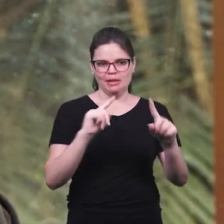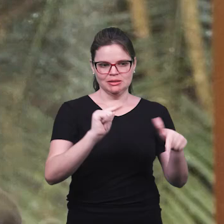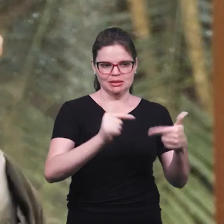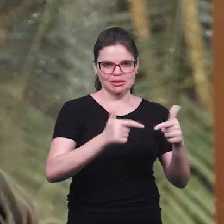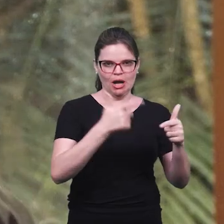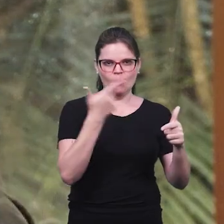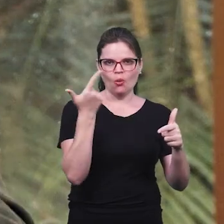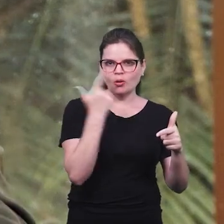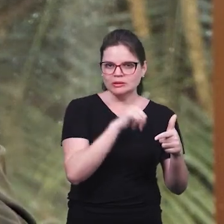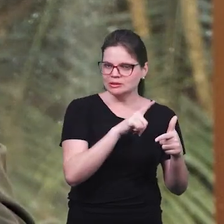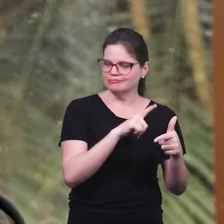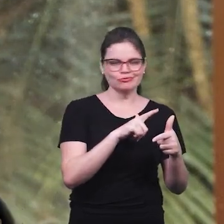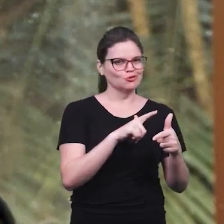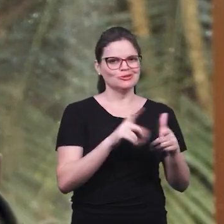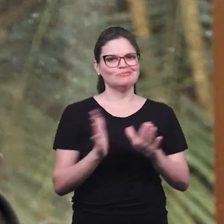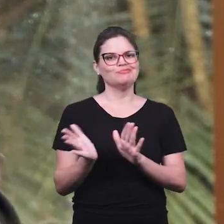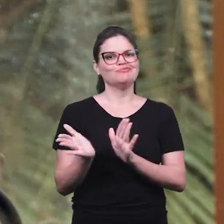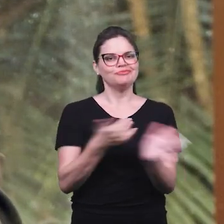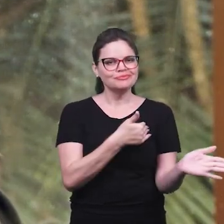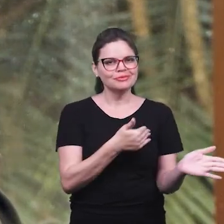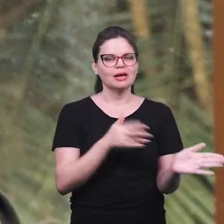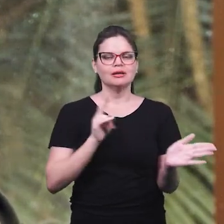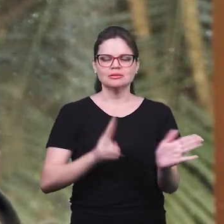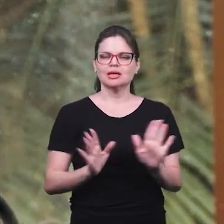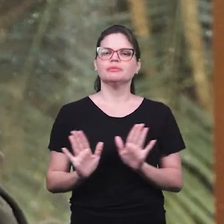acordo, rapidamente se desviou.